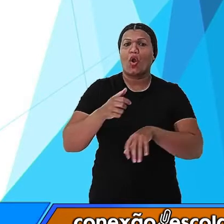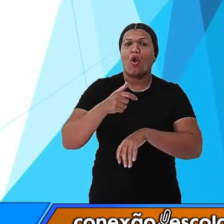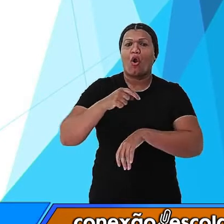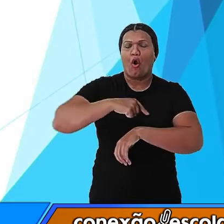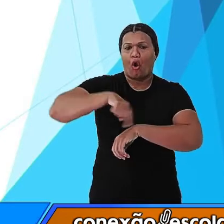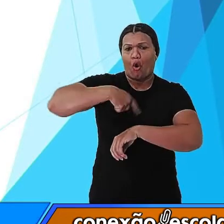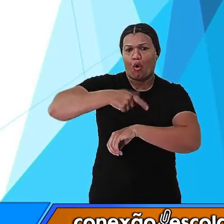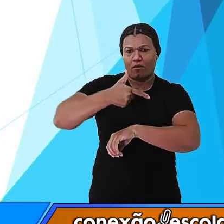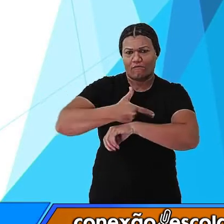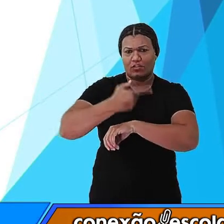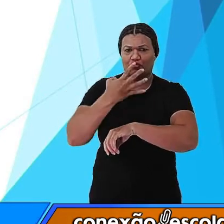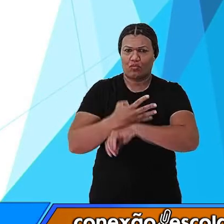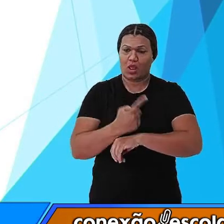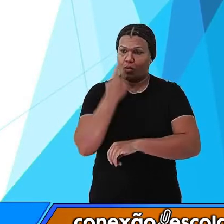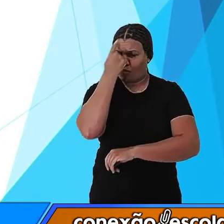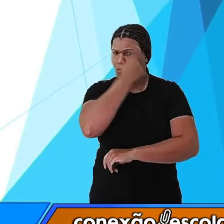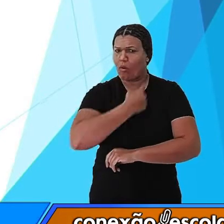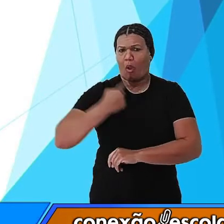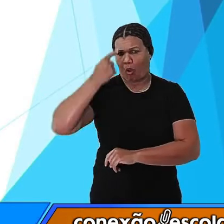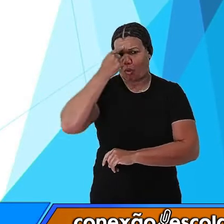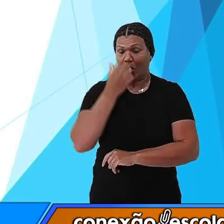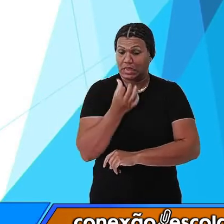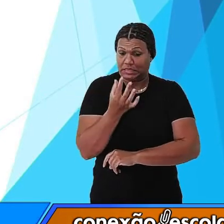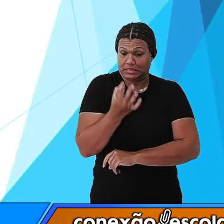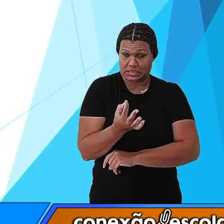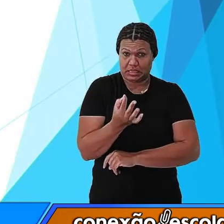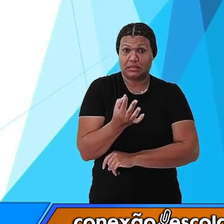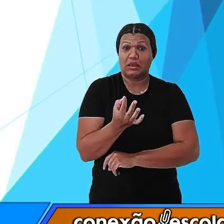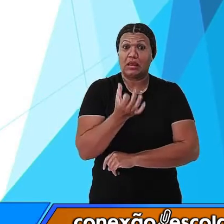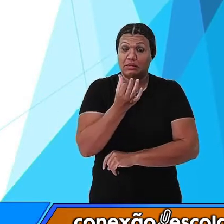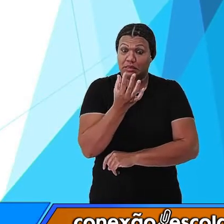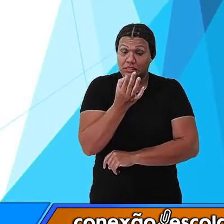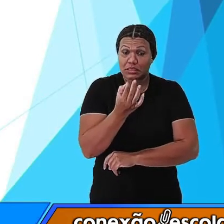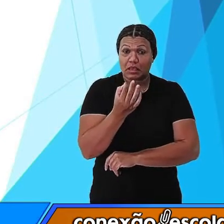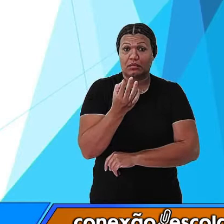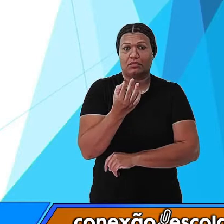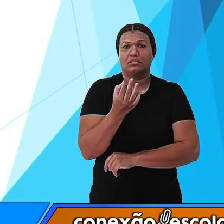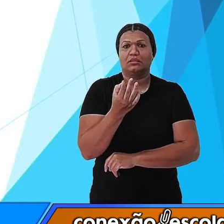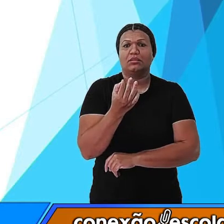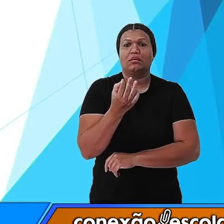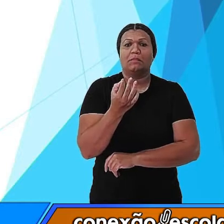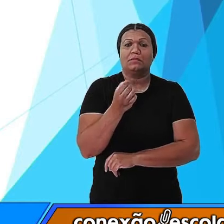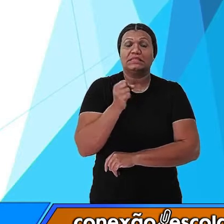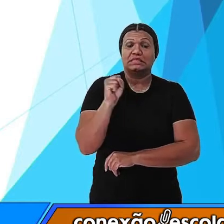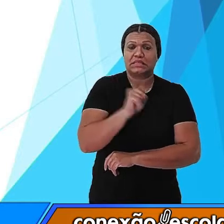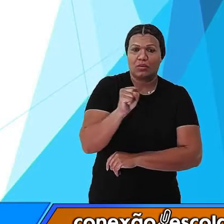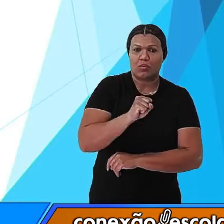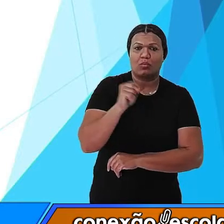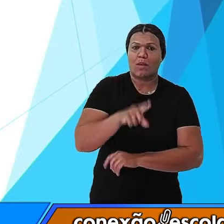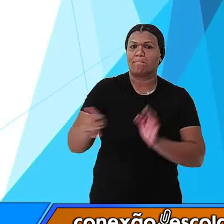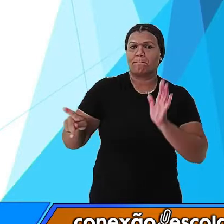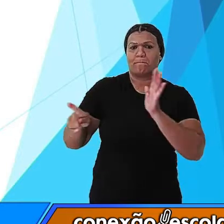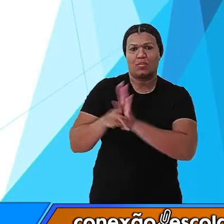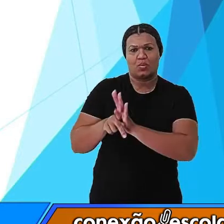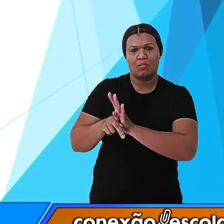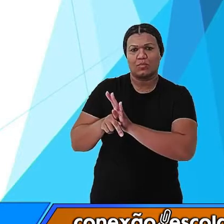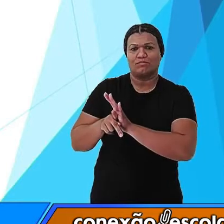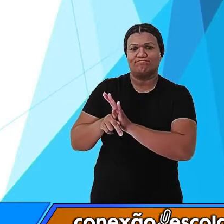horas, 1 hora em 60 minutos e os minutos em 60 segundos é uma herança dos